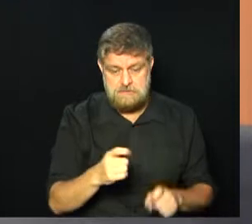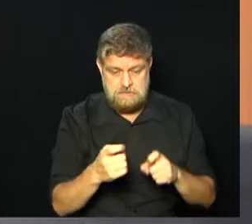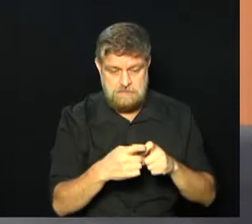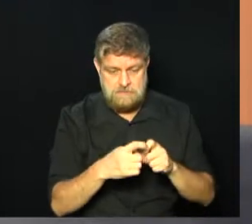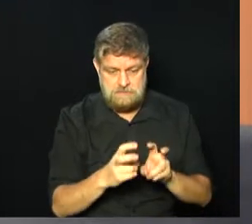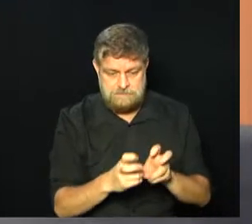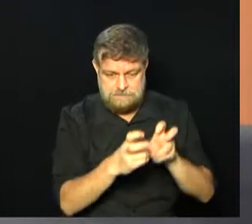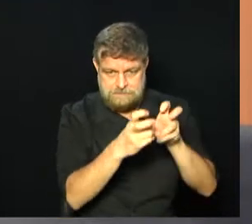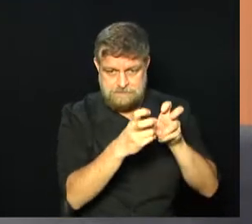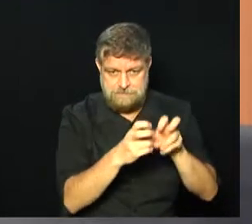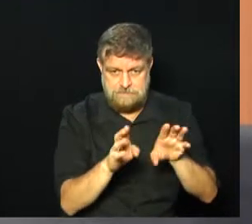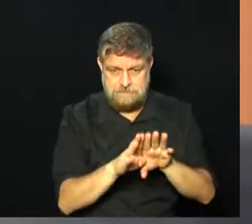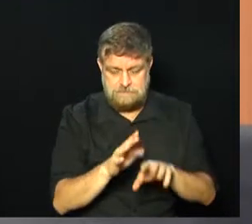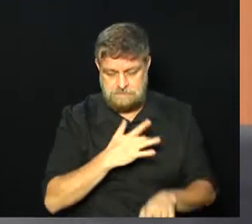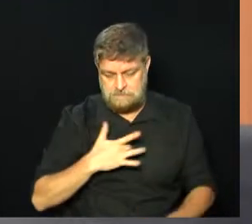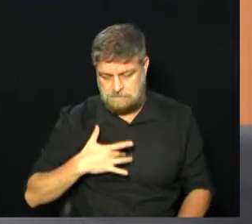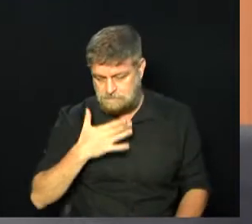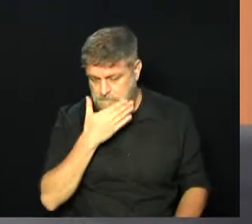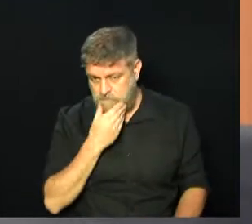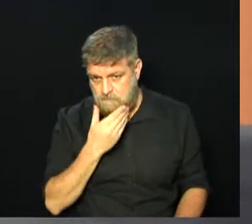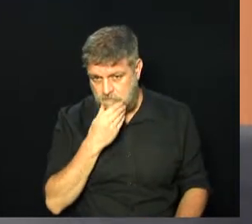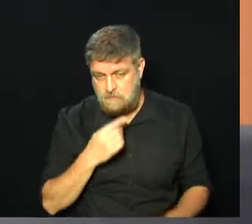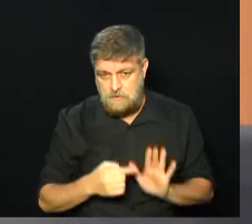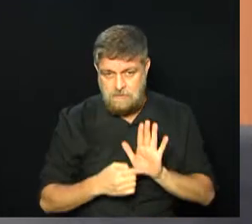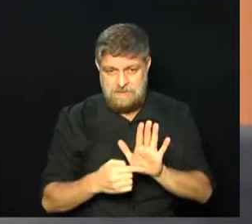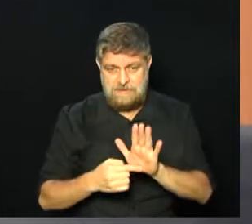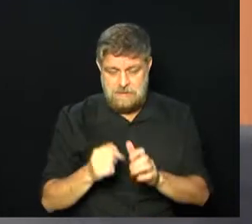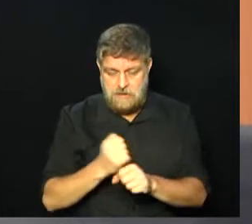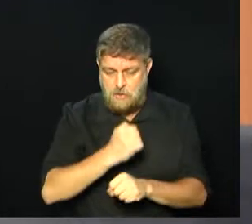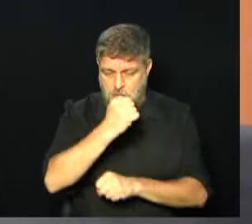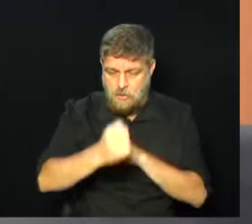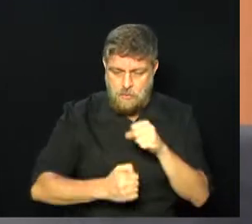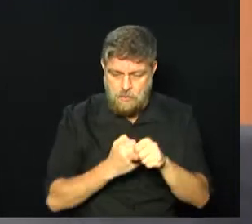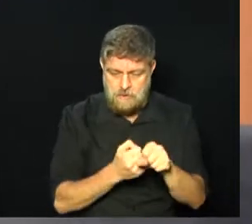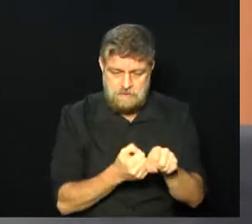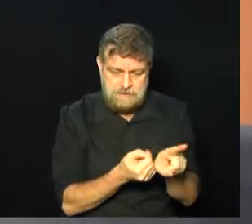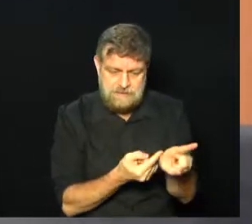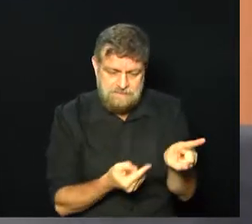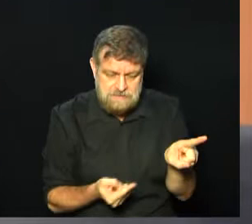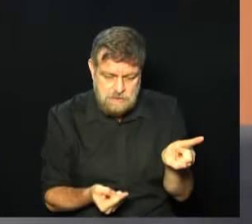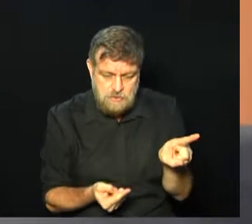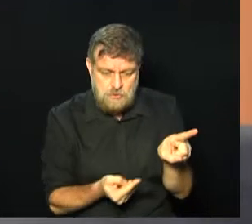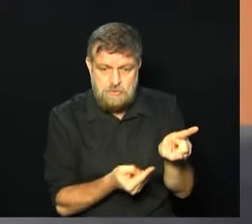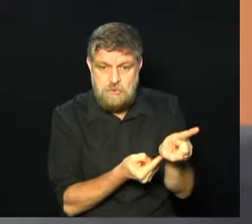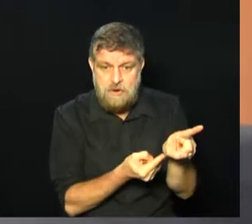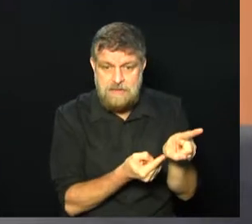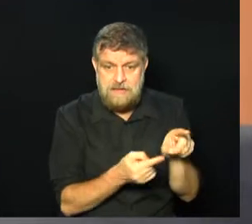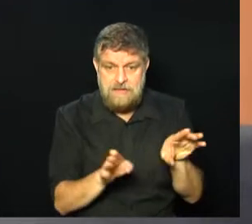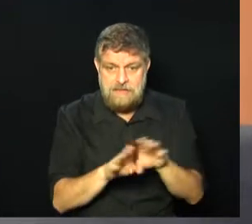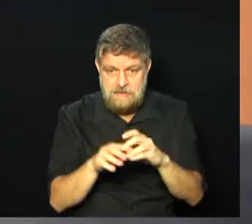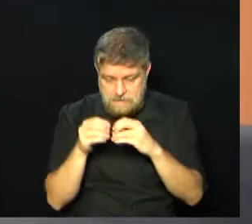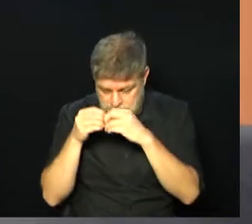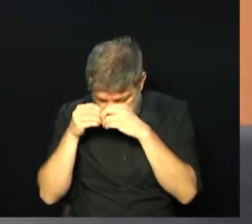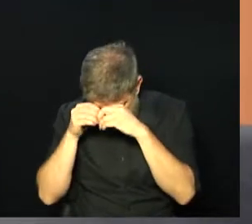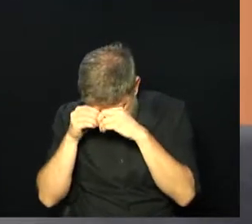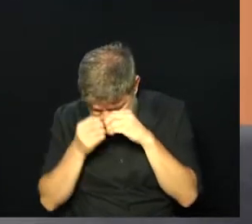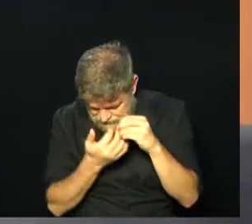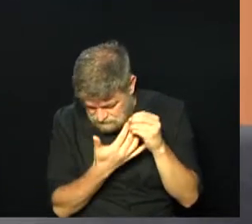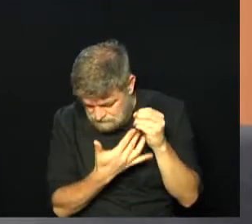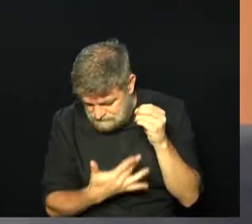da importância do exame anual da próstata, do toque retal e do PSA. O toque